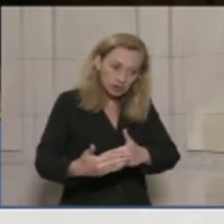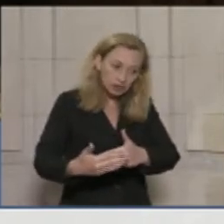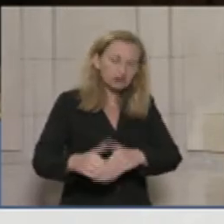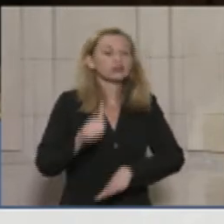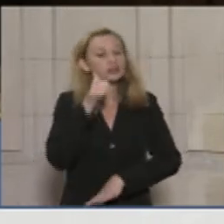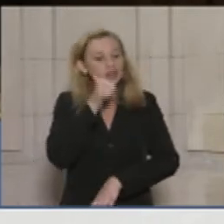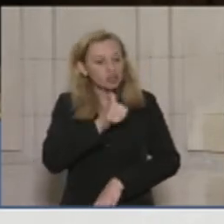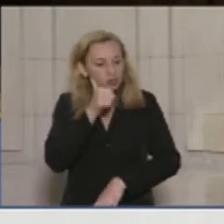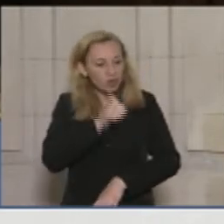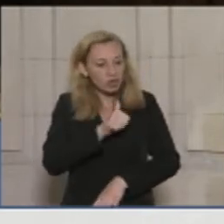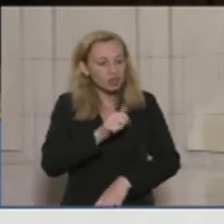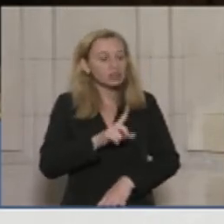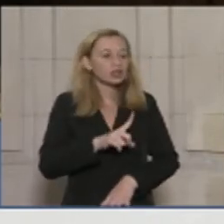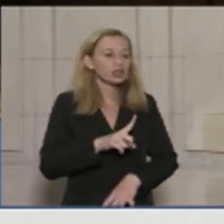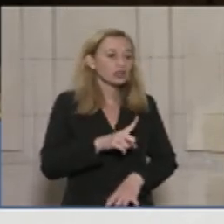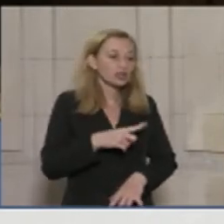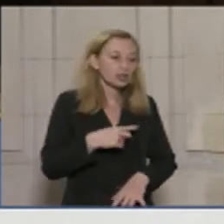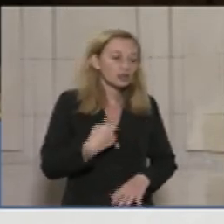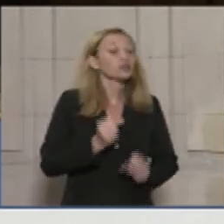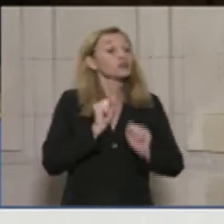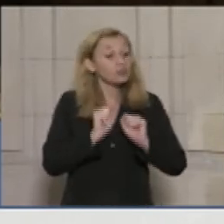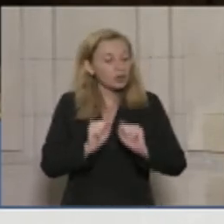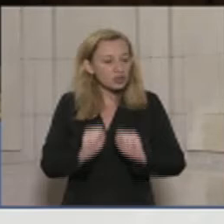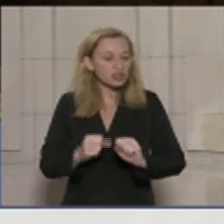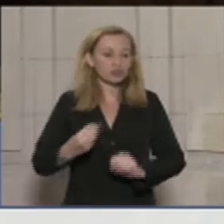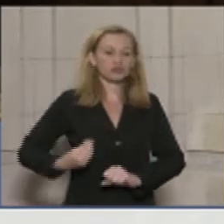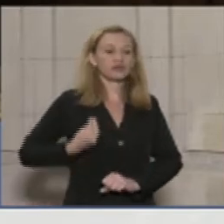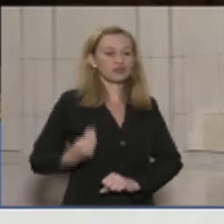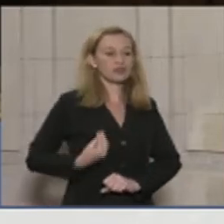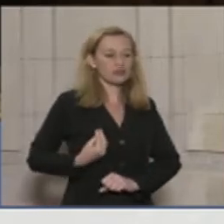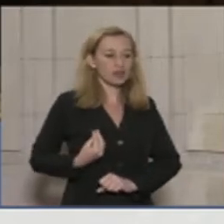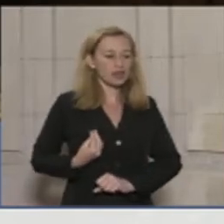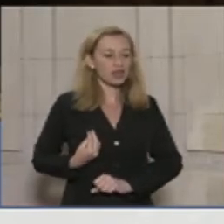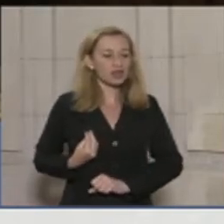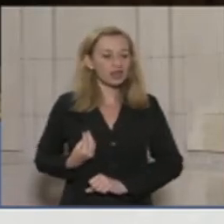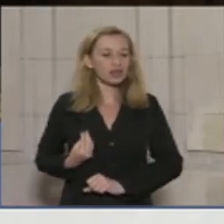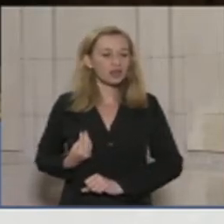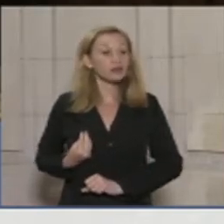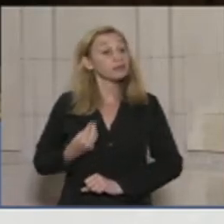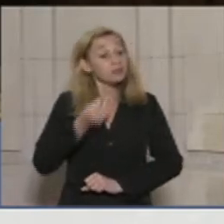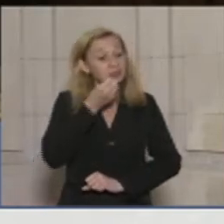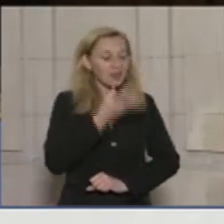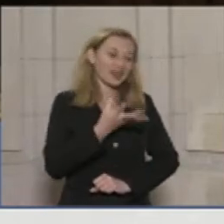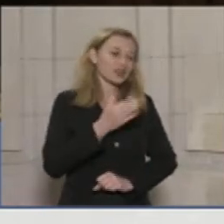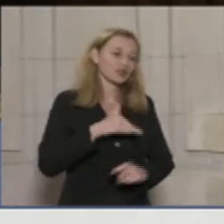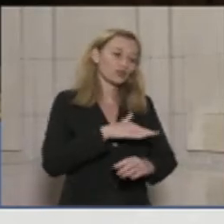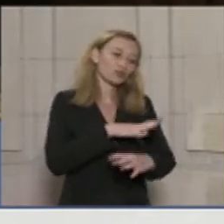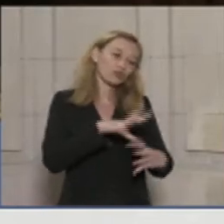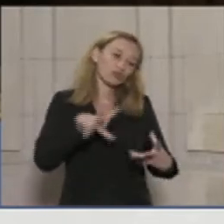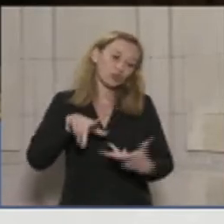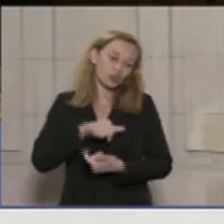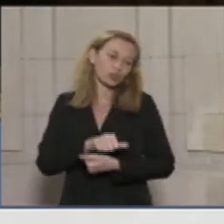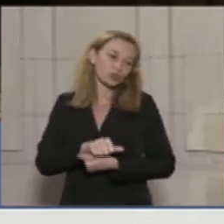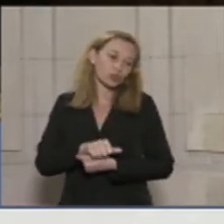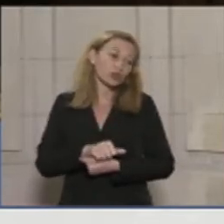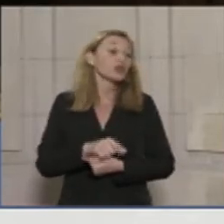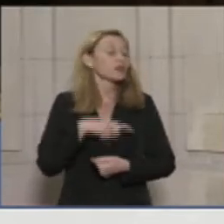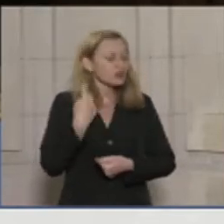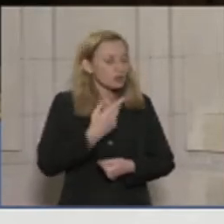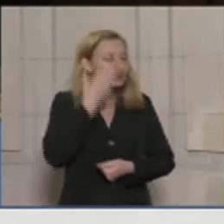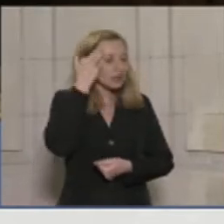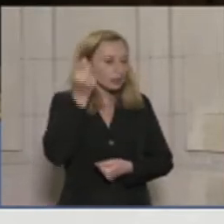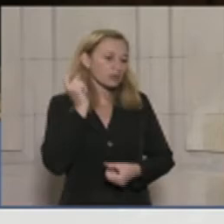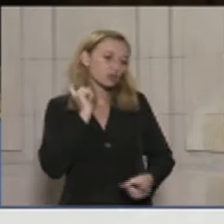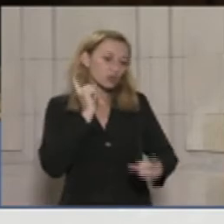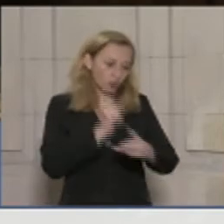das mulheres, para que elas possam viver dignamente no mundo inteiro, porque nós sabemos que desse encontro da ONU sairá um